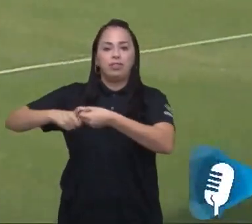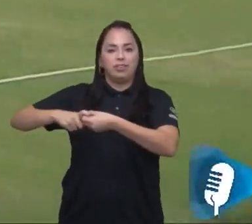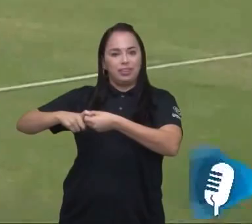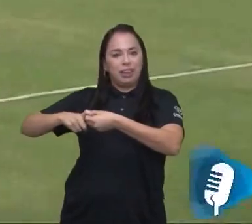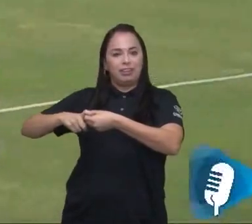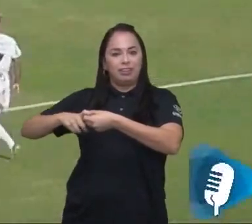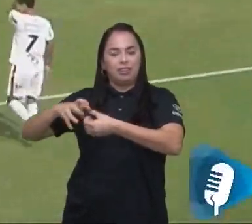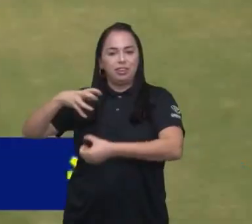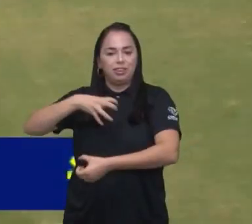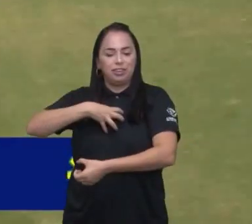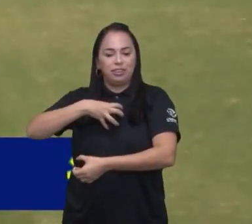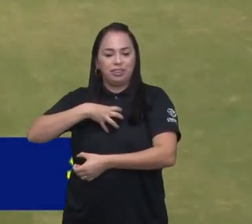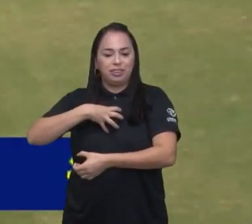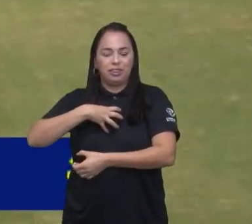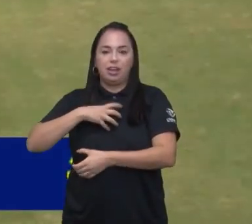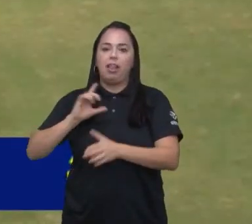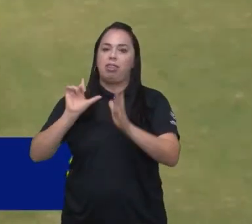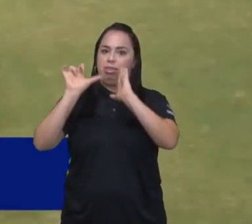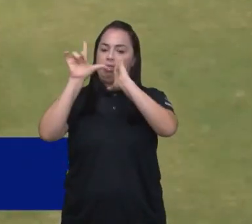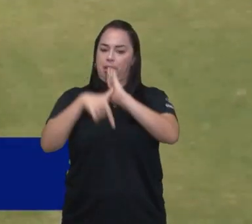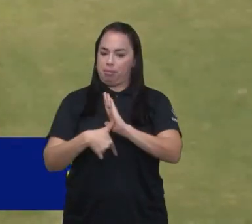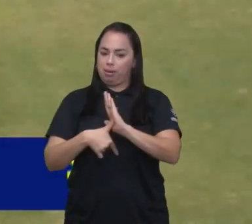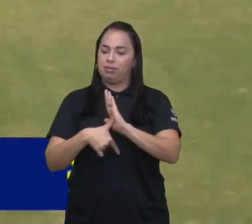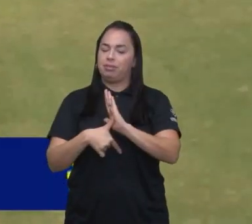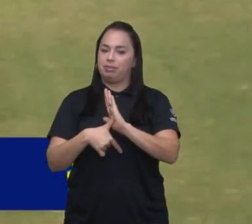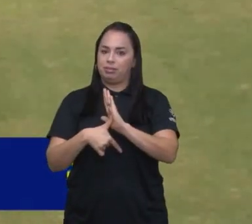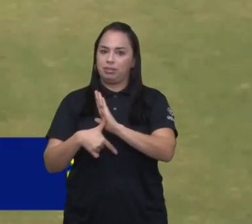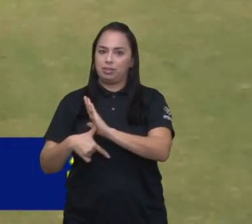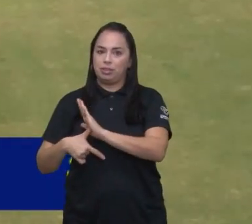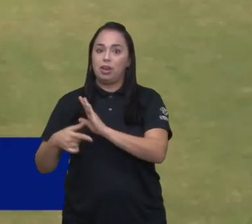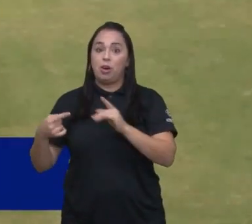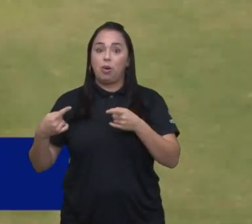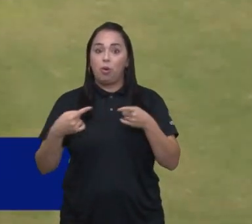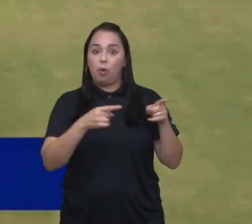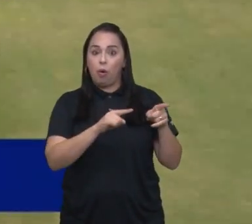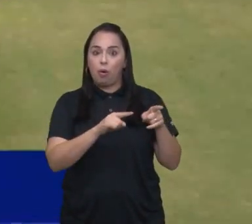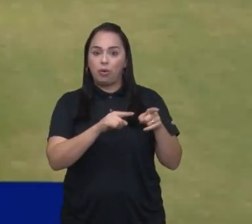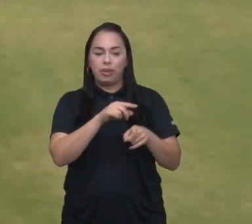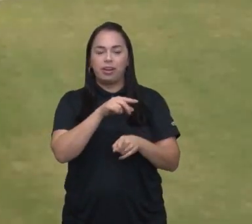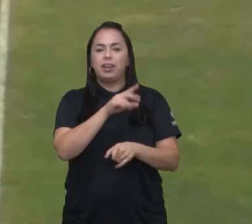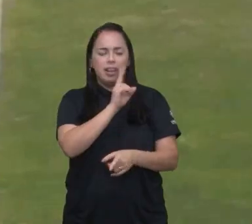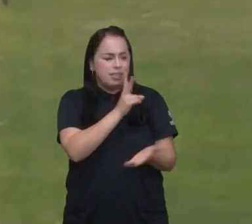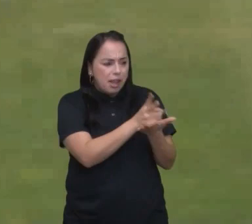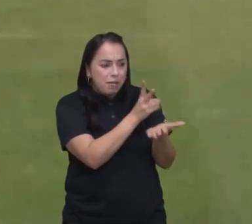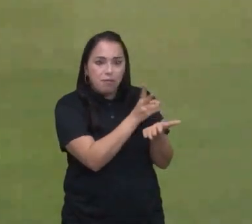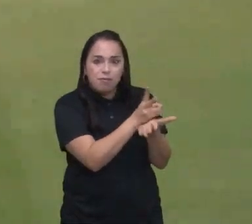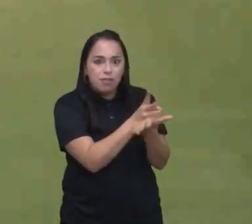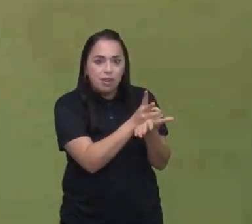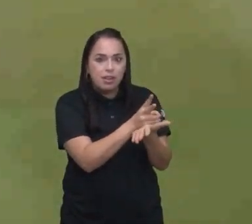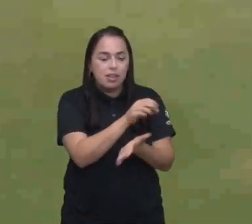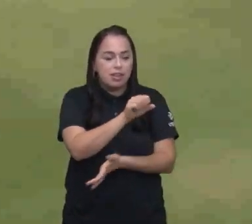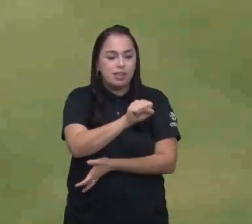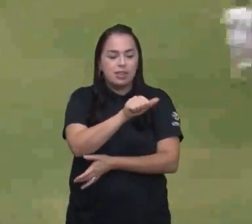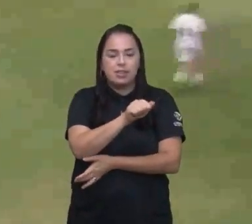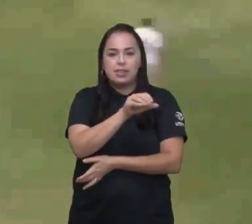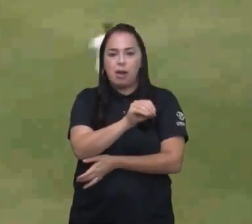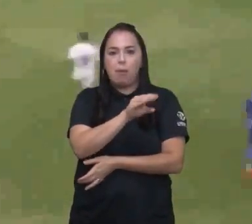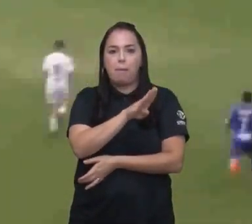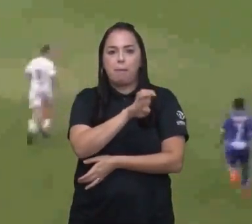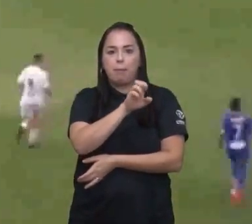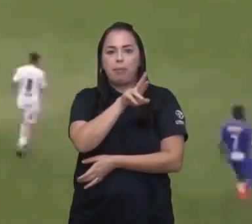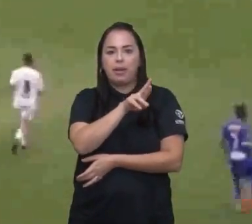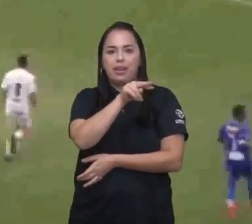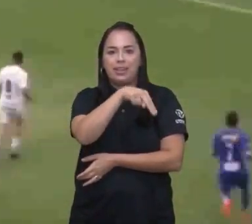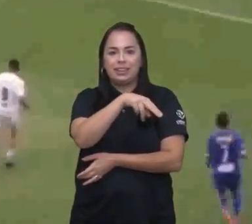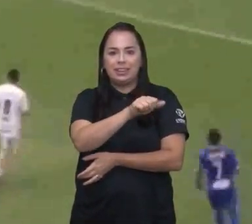ninho da Águia. Na rodada seguinte, o São José encarava o único time invicto até ali, o São Bernardo, fora de casa, e